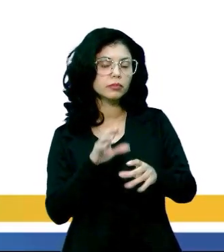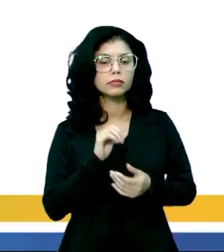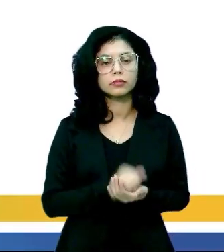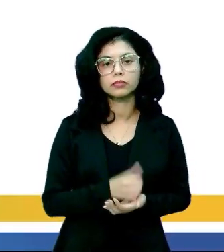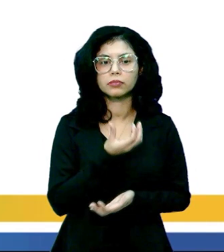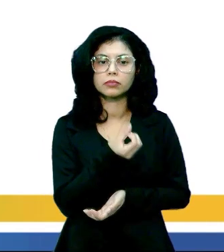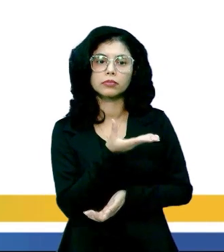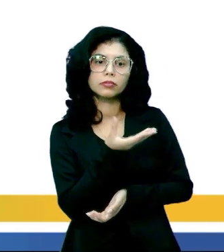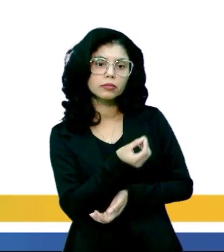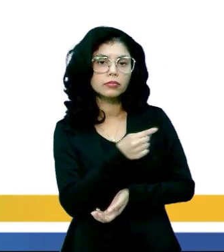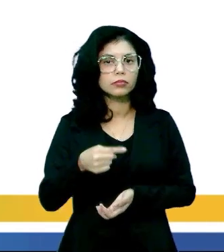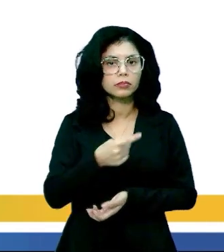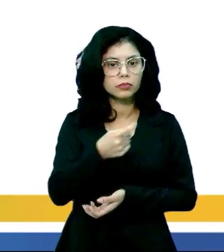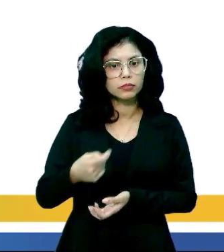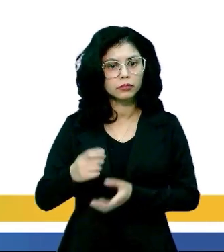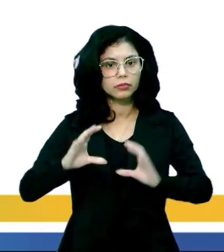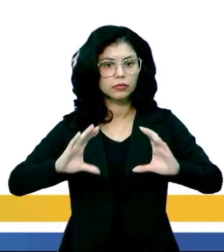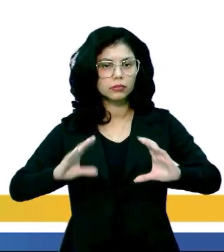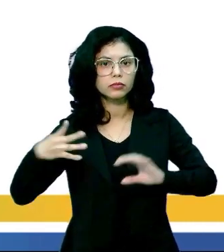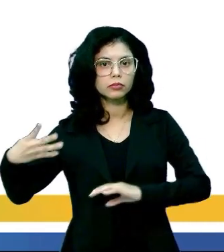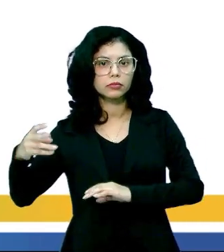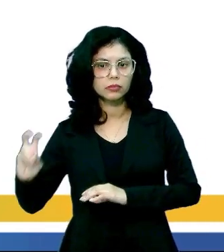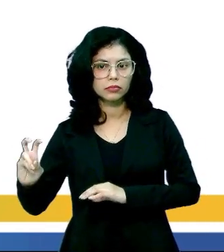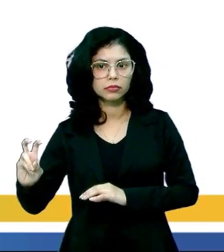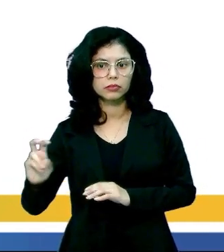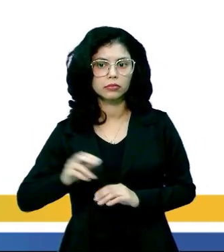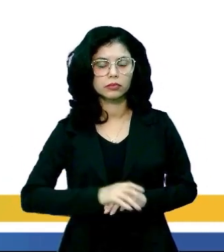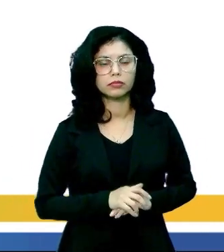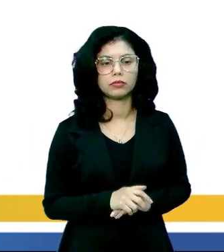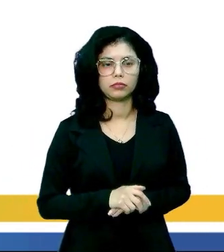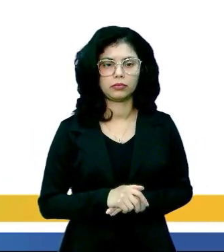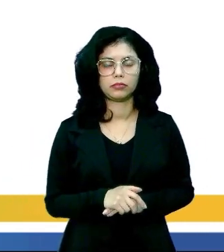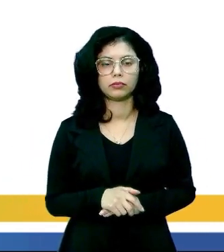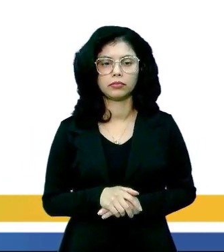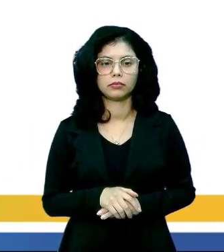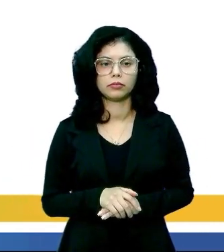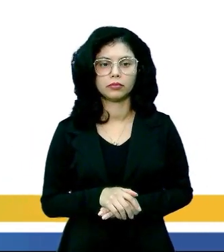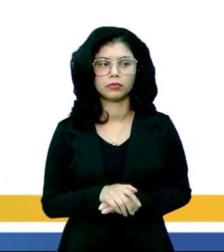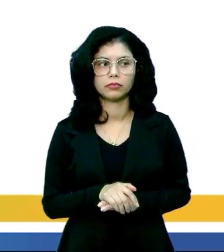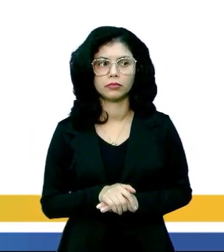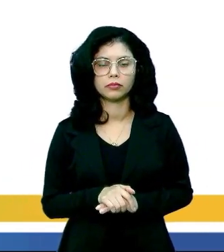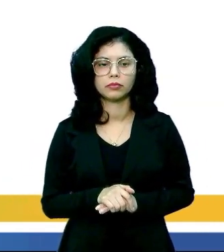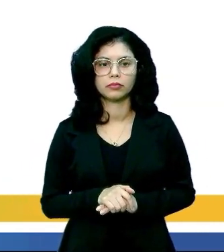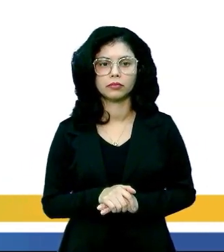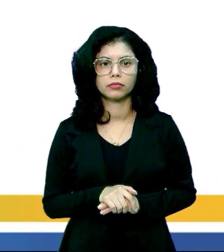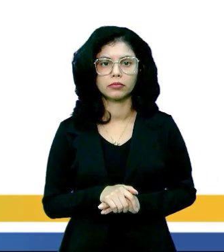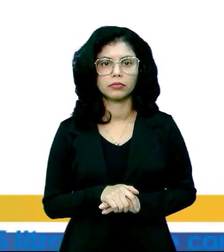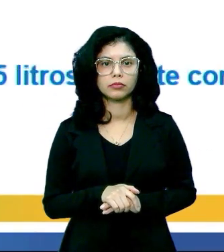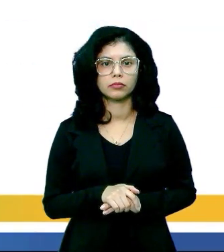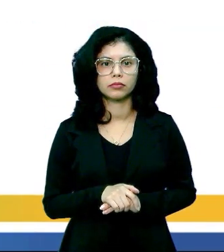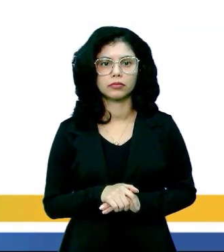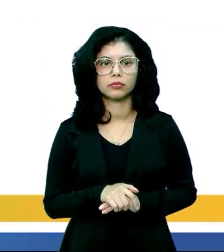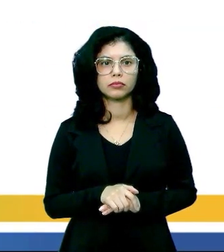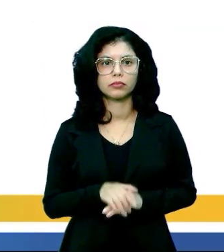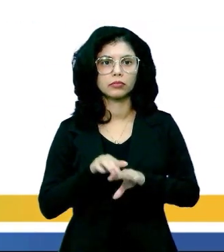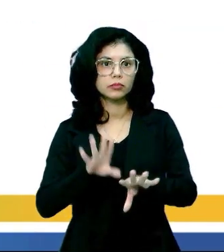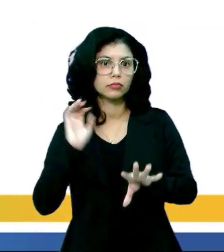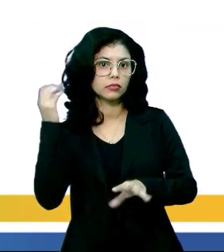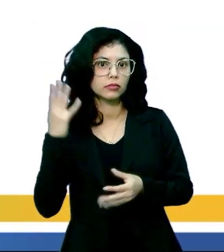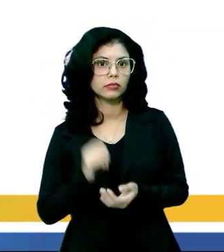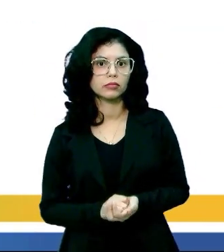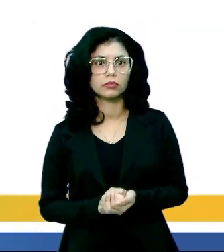Assim, 60 menos x é igual a 45. Nesse